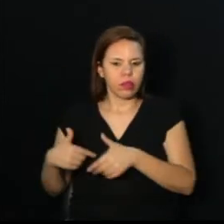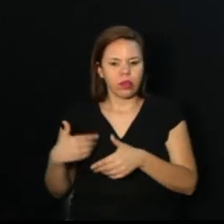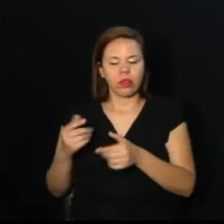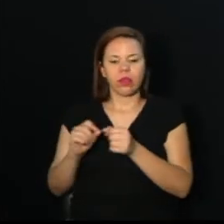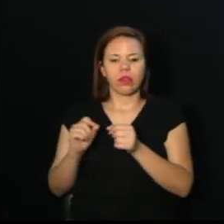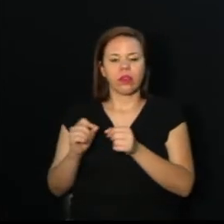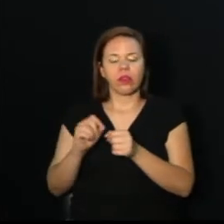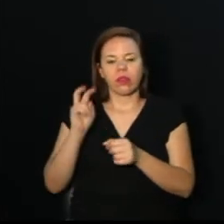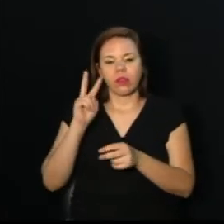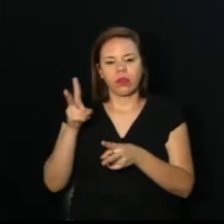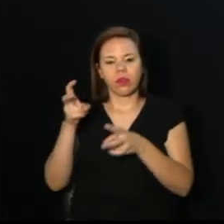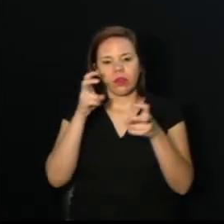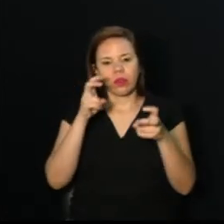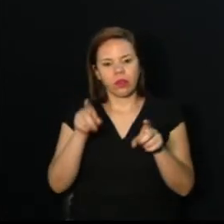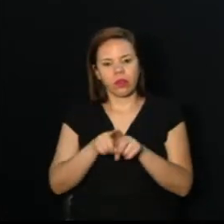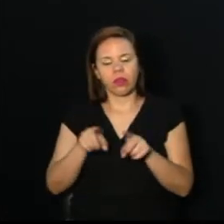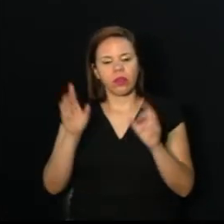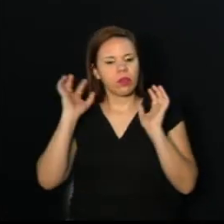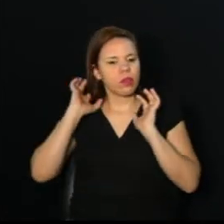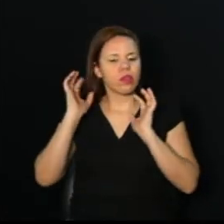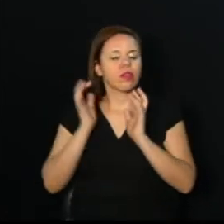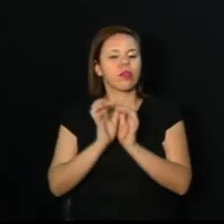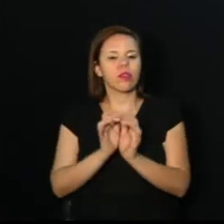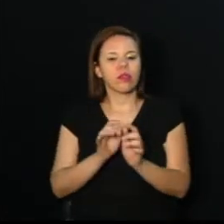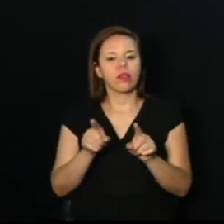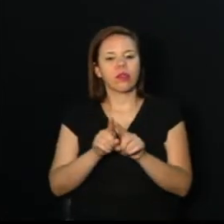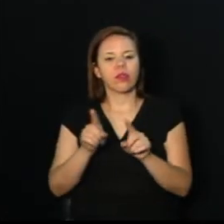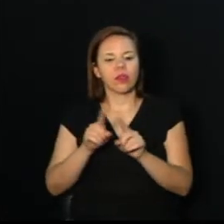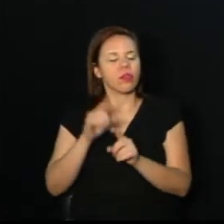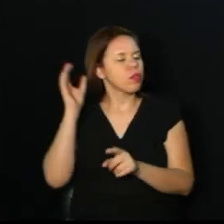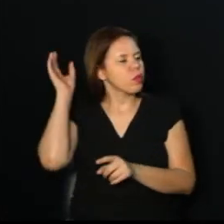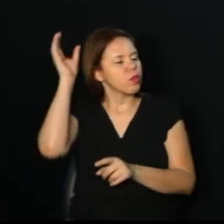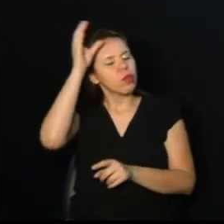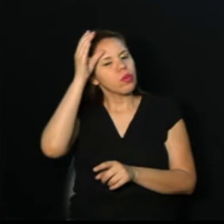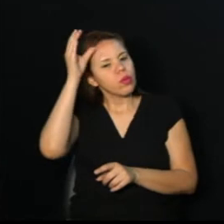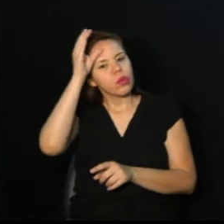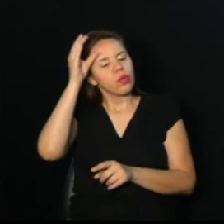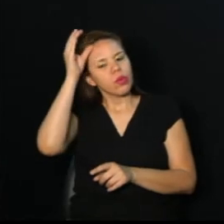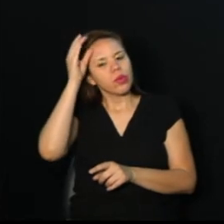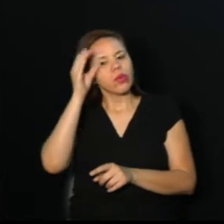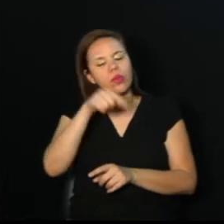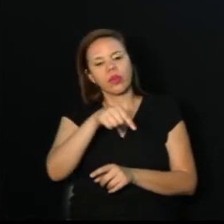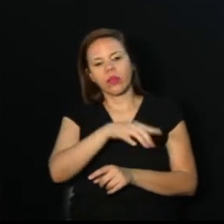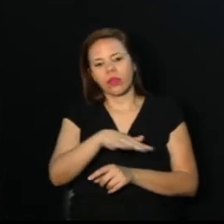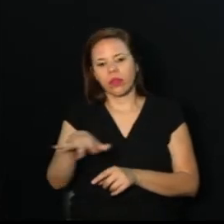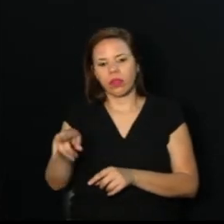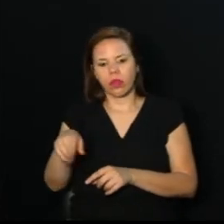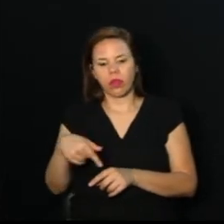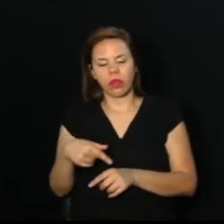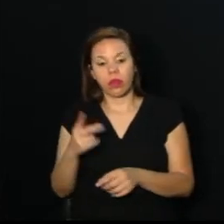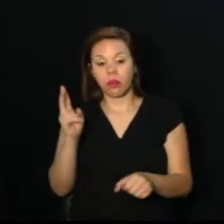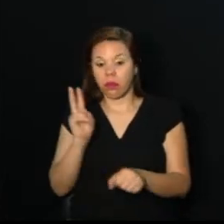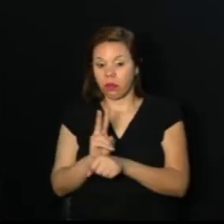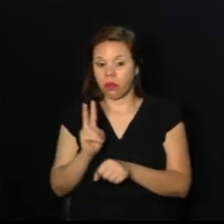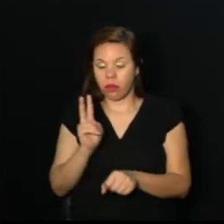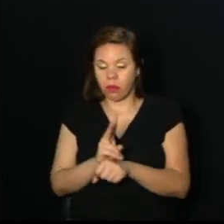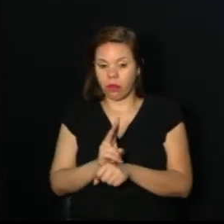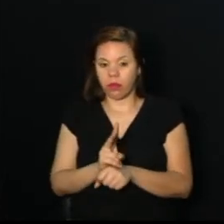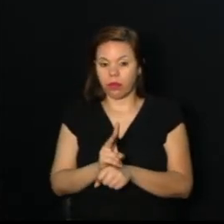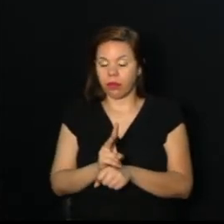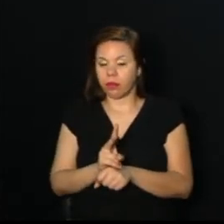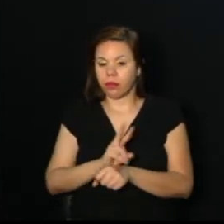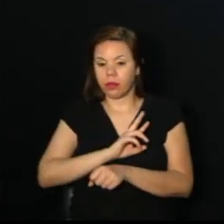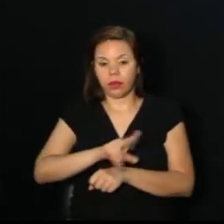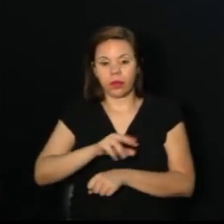a neurobiologia e mais o cognitivo dessa criança, que é preservado. Não